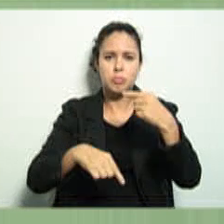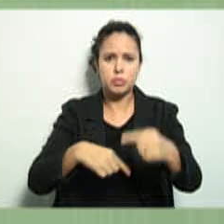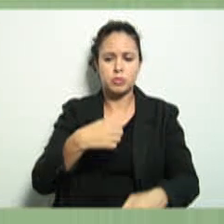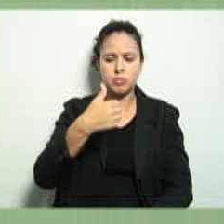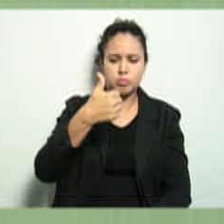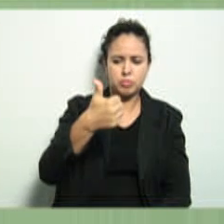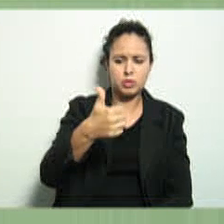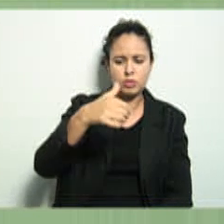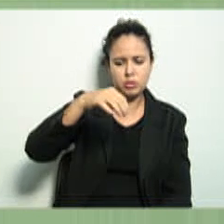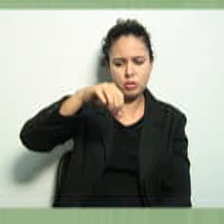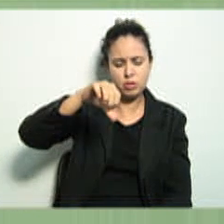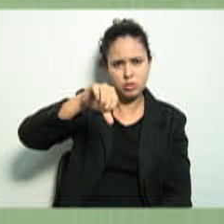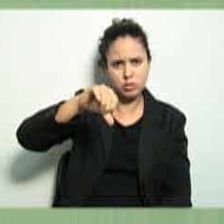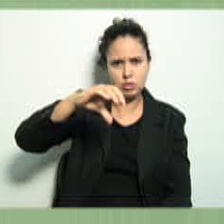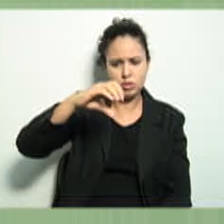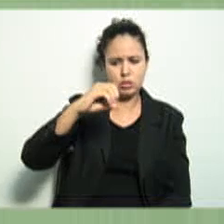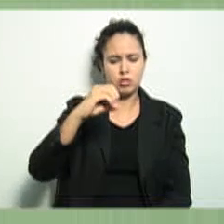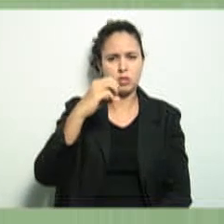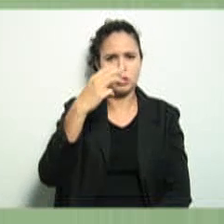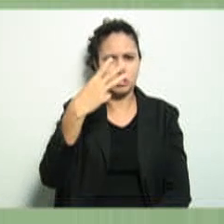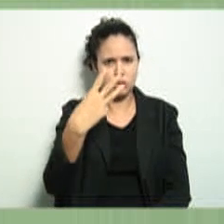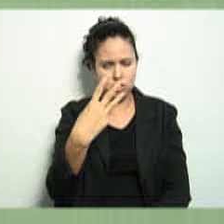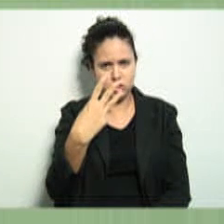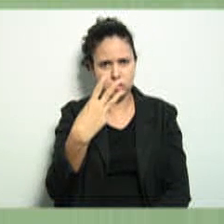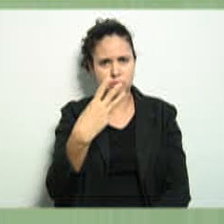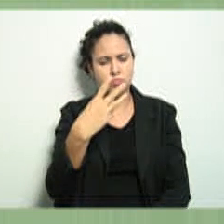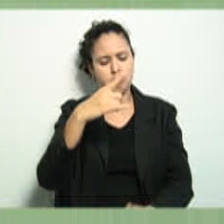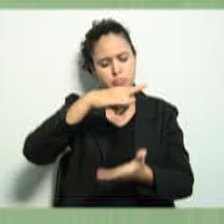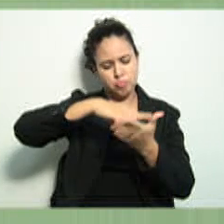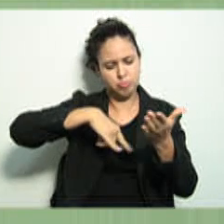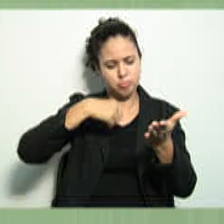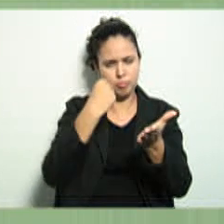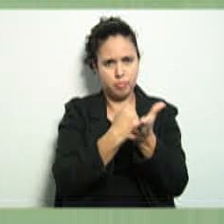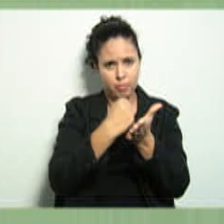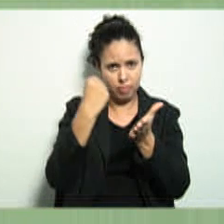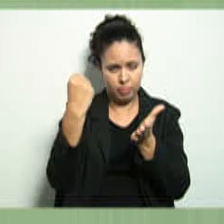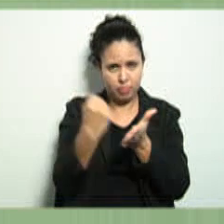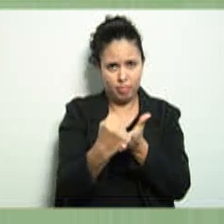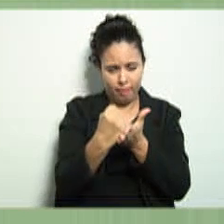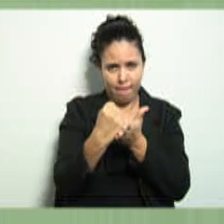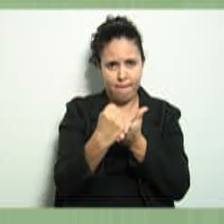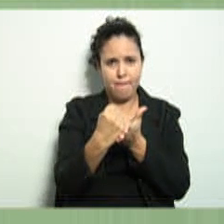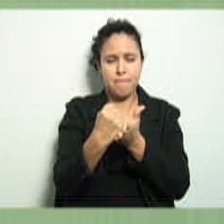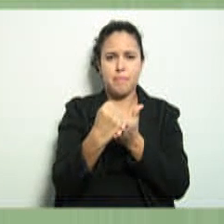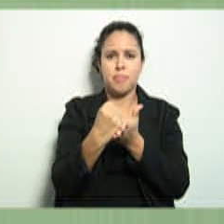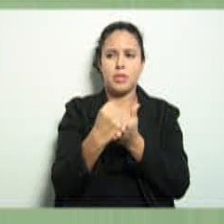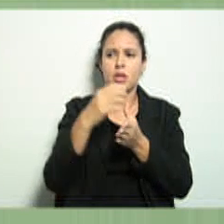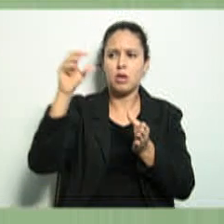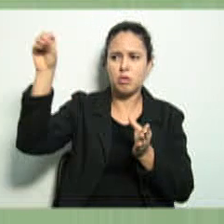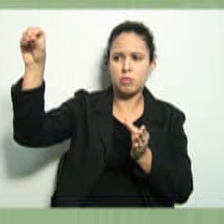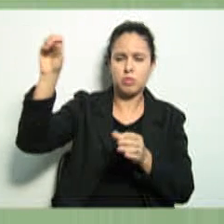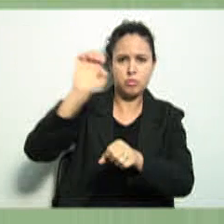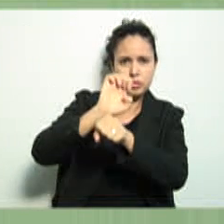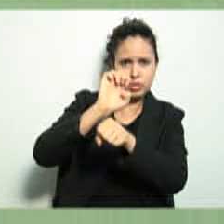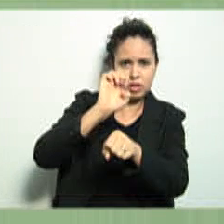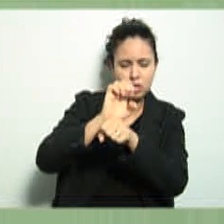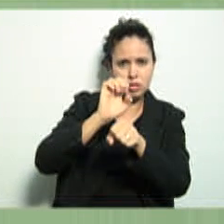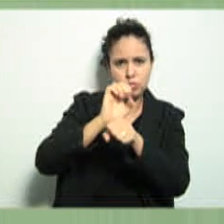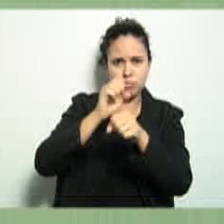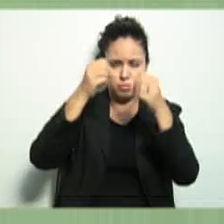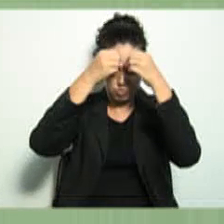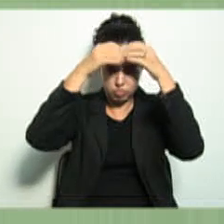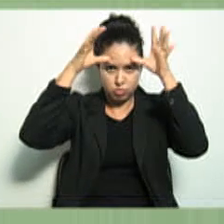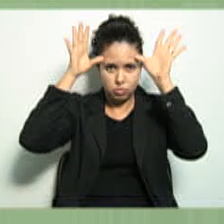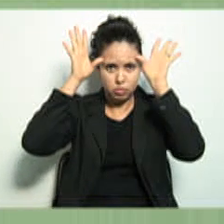1903, quando o estado do Acre foi anexado ao Brasil. E, em contrapartida, o Brasil se comprometera